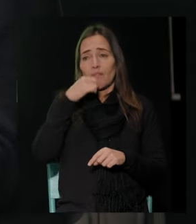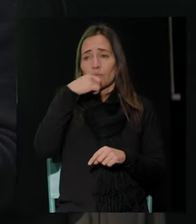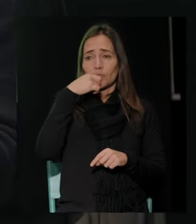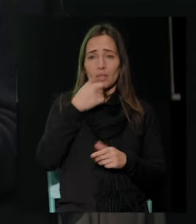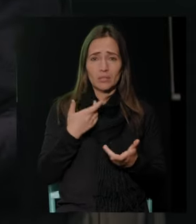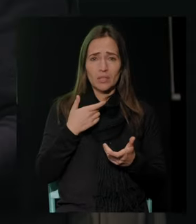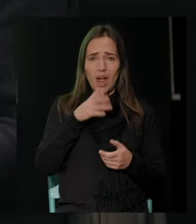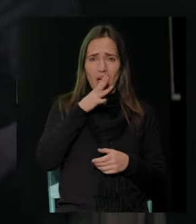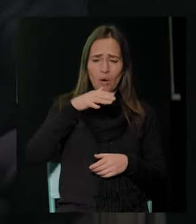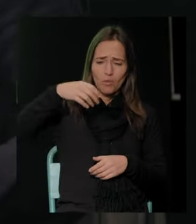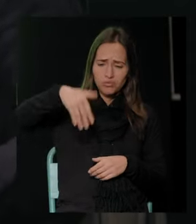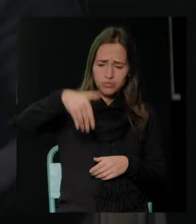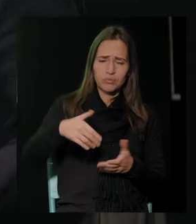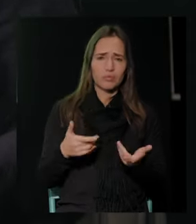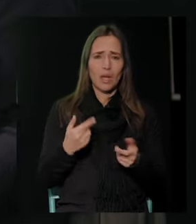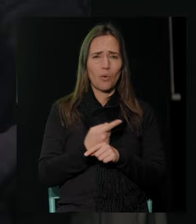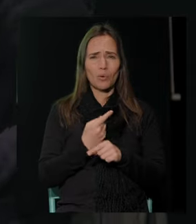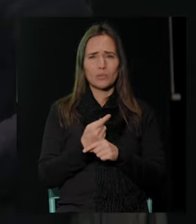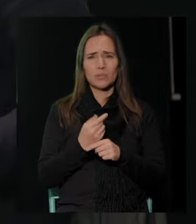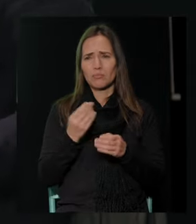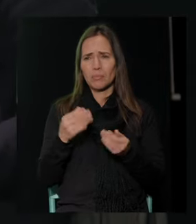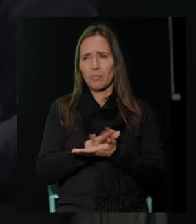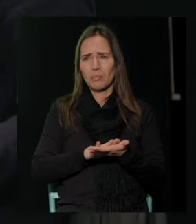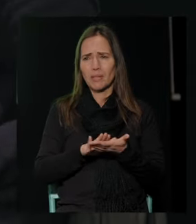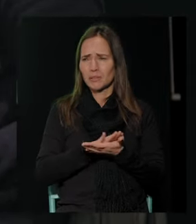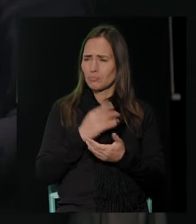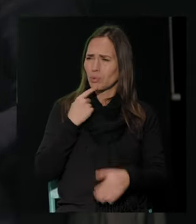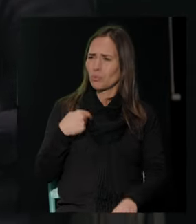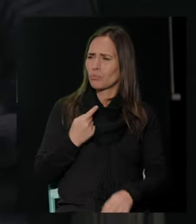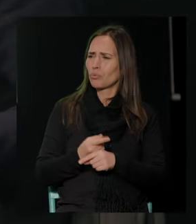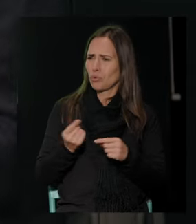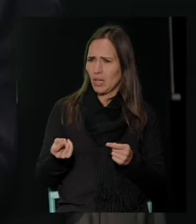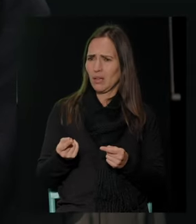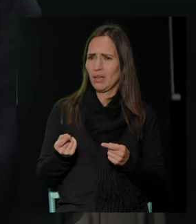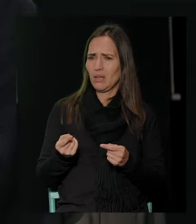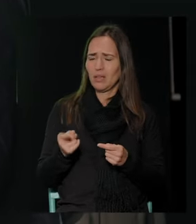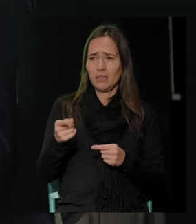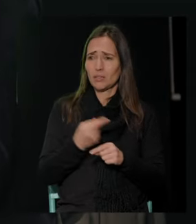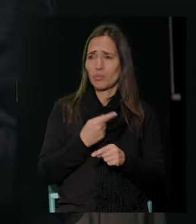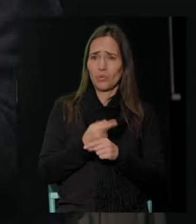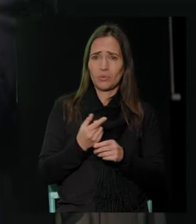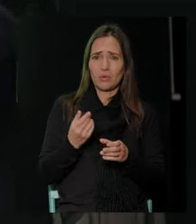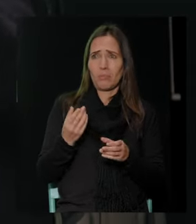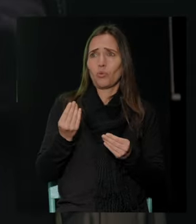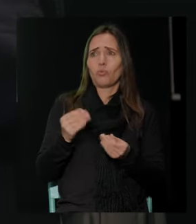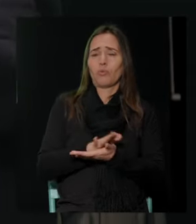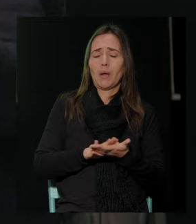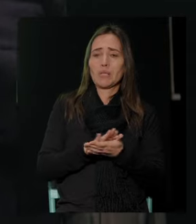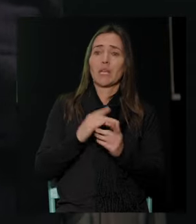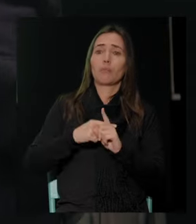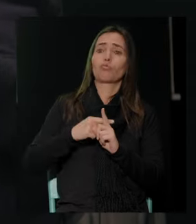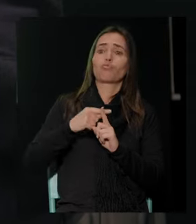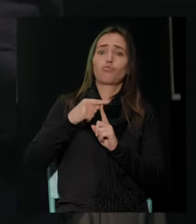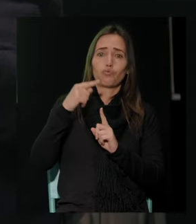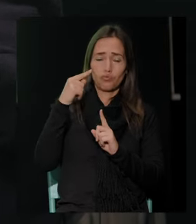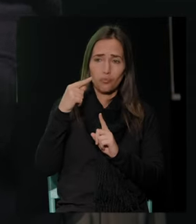dizer, deixas a água a correr. Há coisas que são tão elementares, mas estou-me a fazer essa pergunta porquê? Isso é uma coisa absolutamente elementar, não é? A temperatura